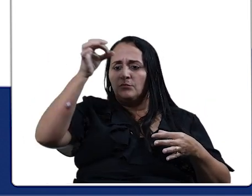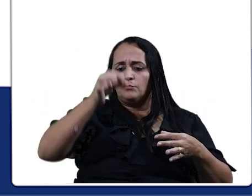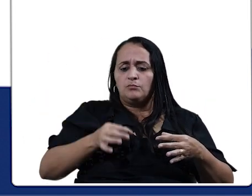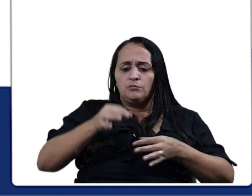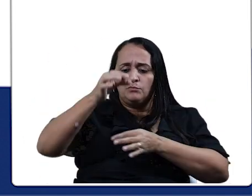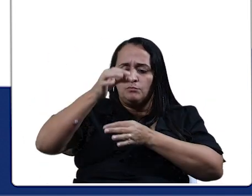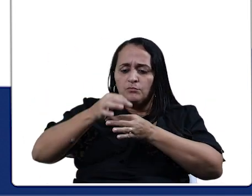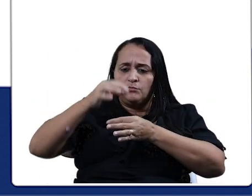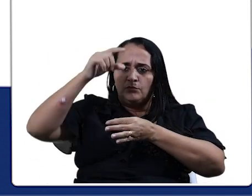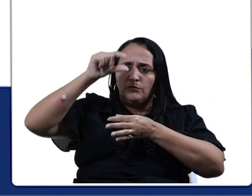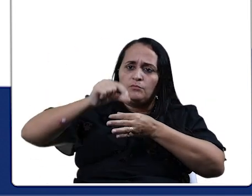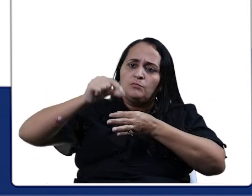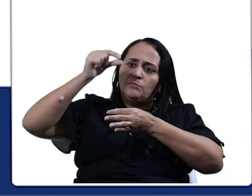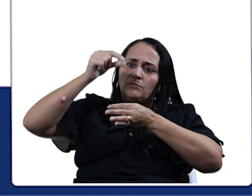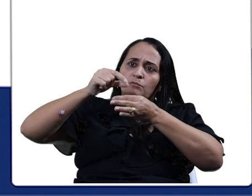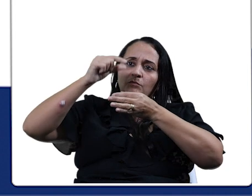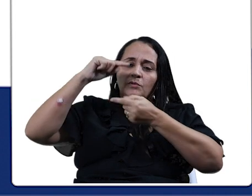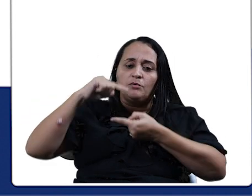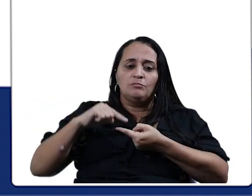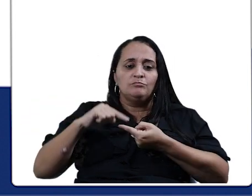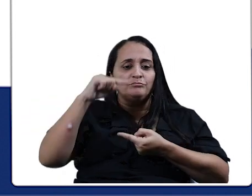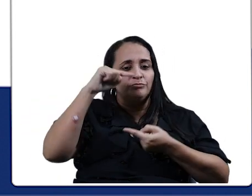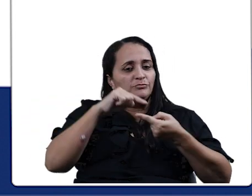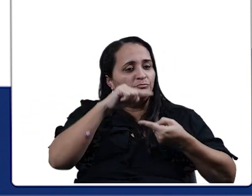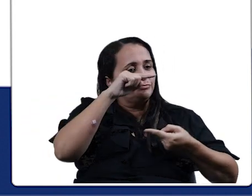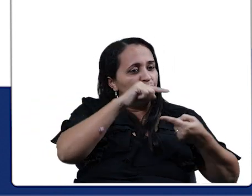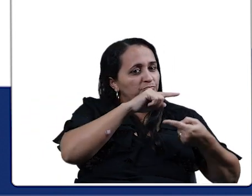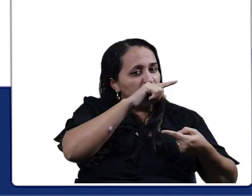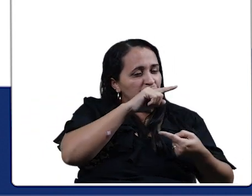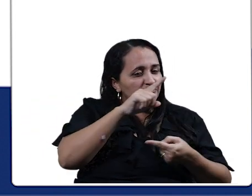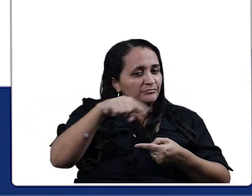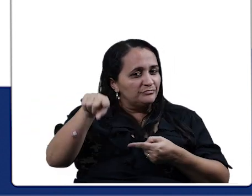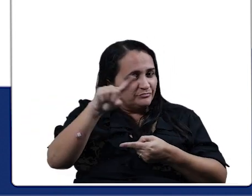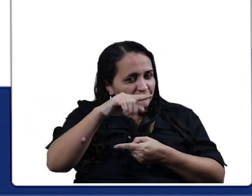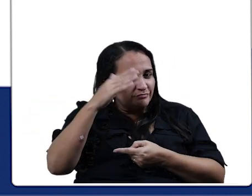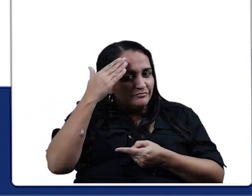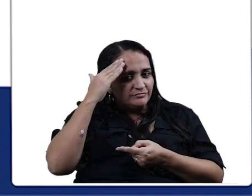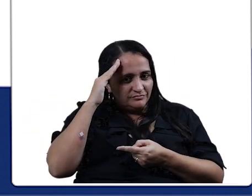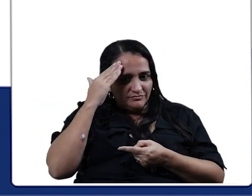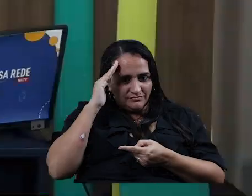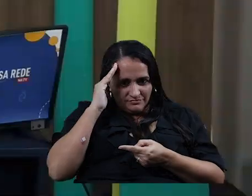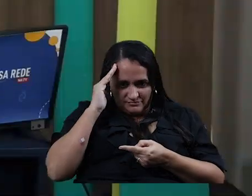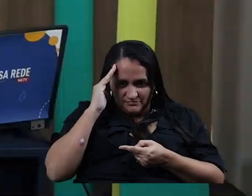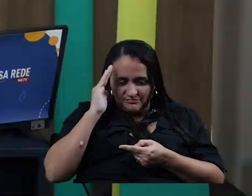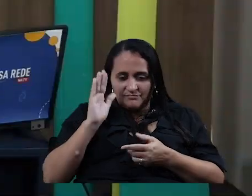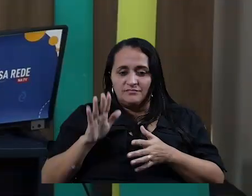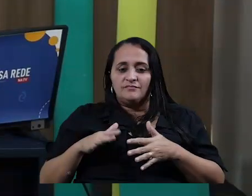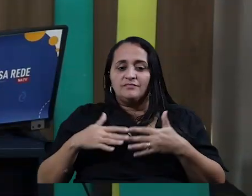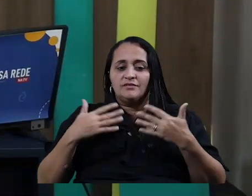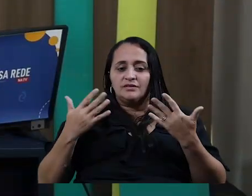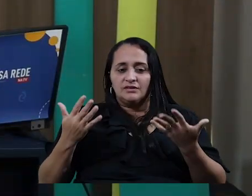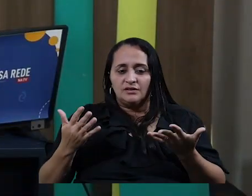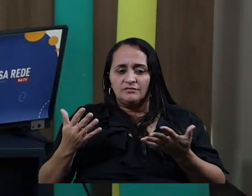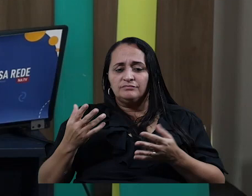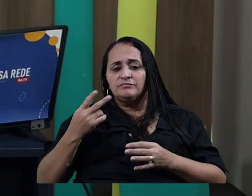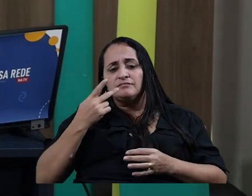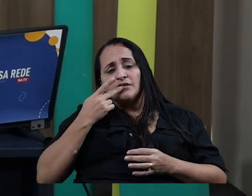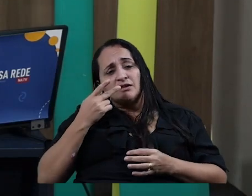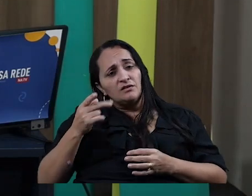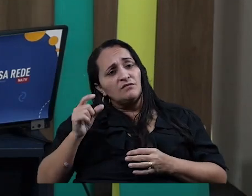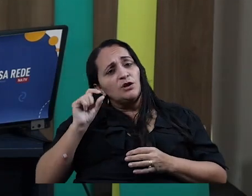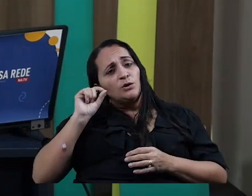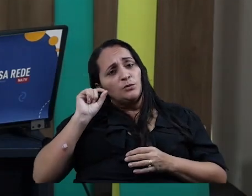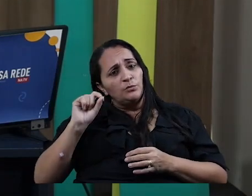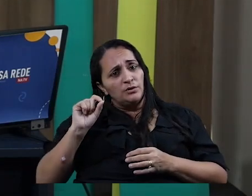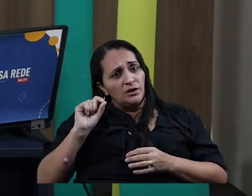posição. Traduzir de maneira tranquila para vocês. Olha, ele está dizendo justamente